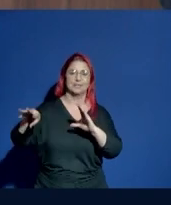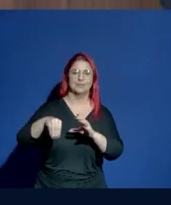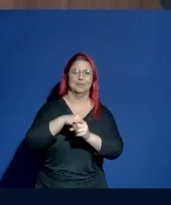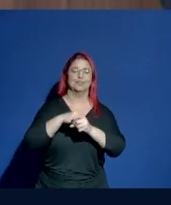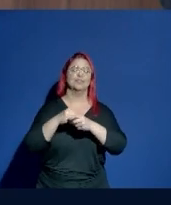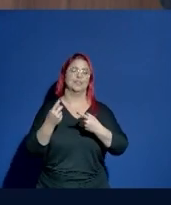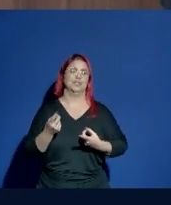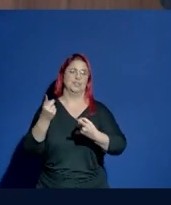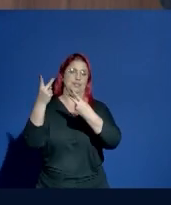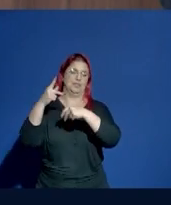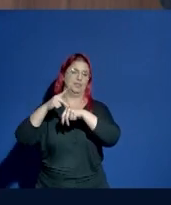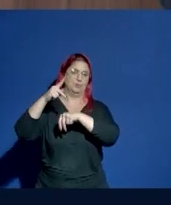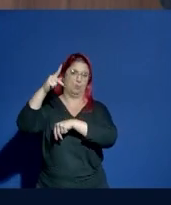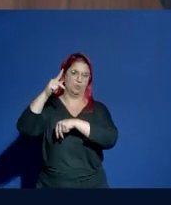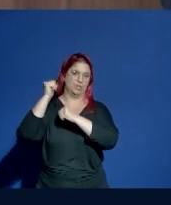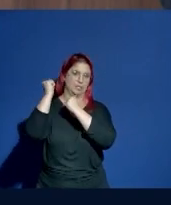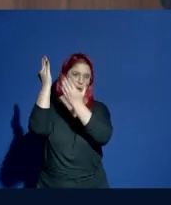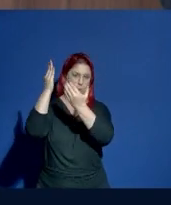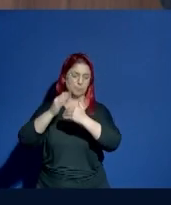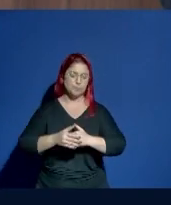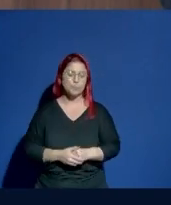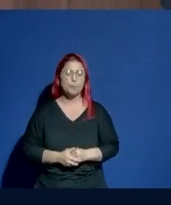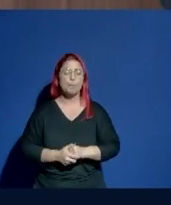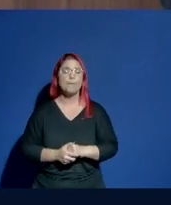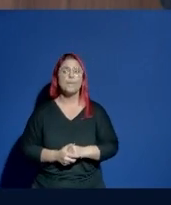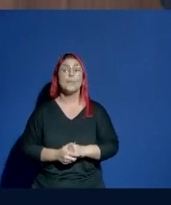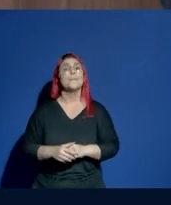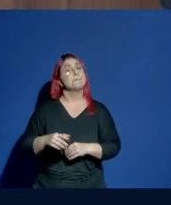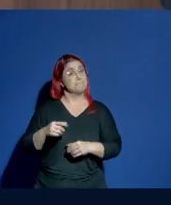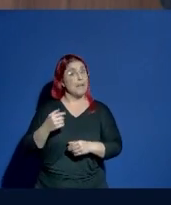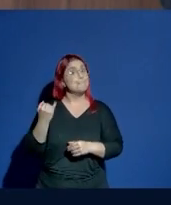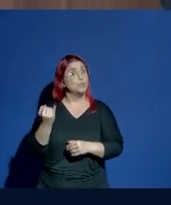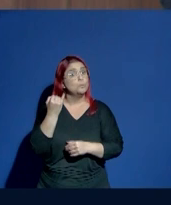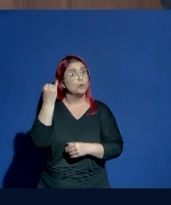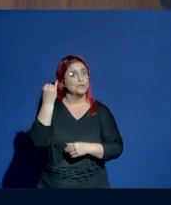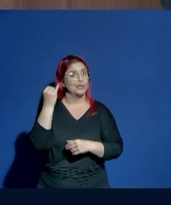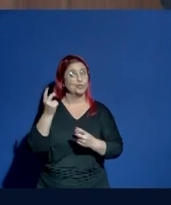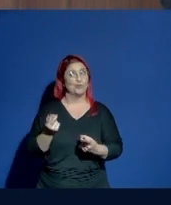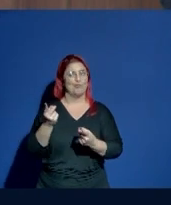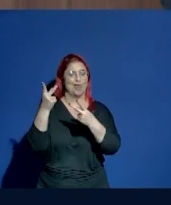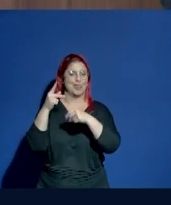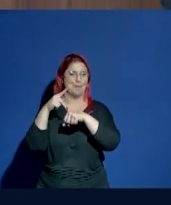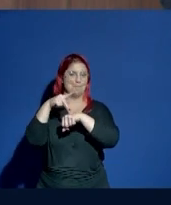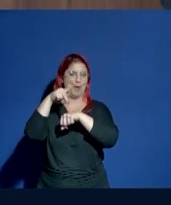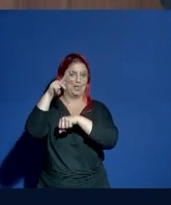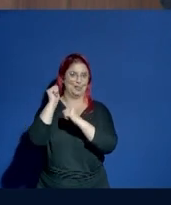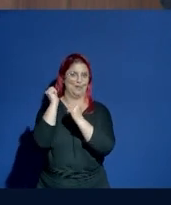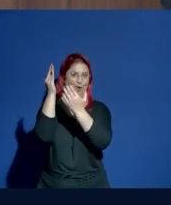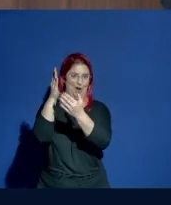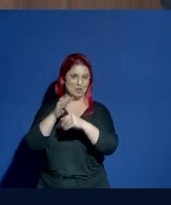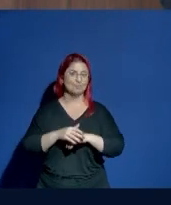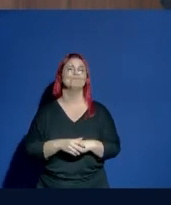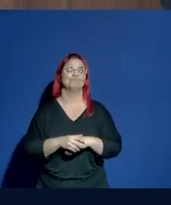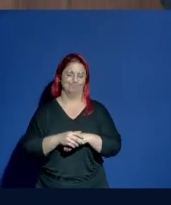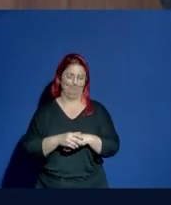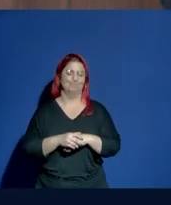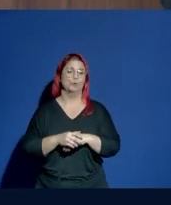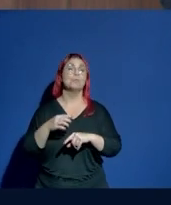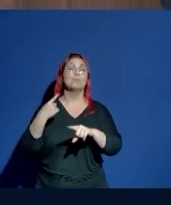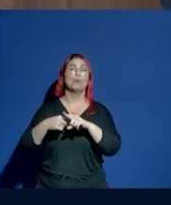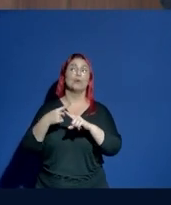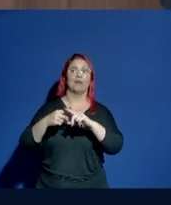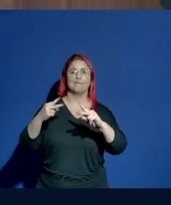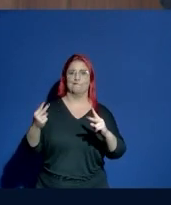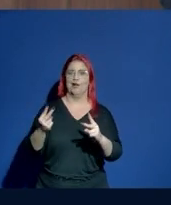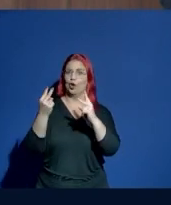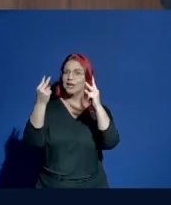É, o caminho da exportação é um caminho necessário pela questão da valorização